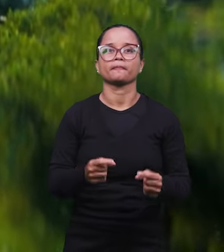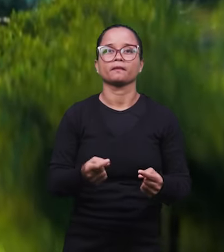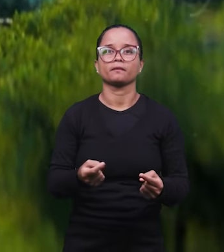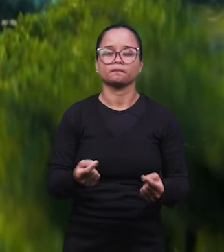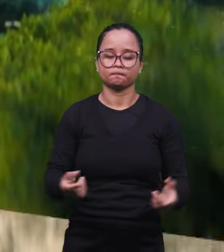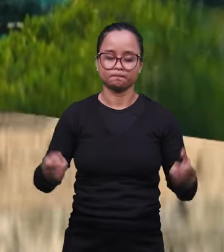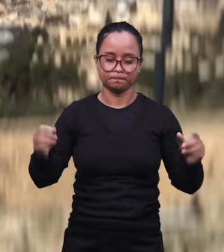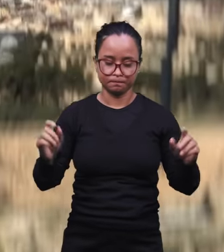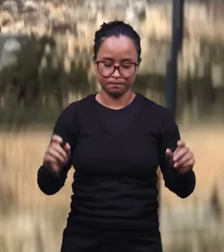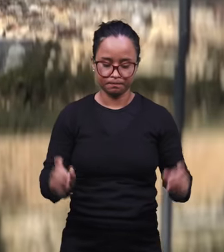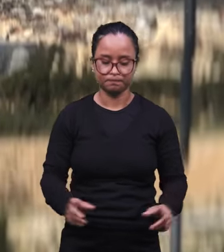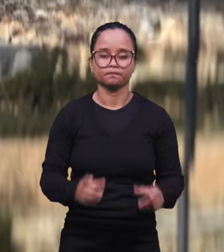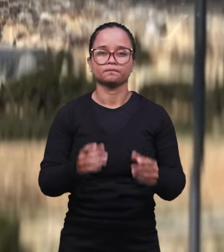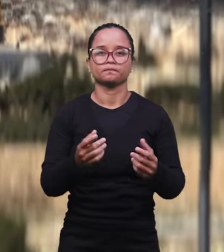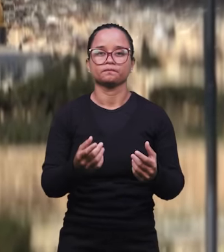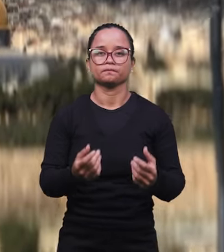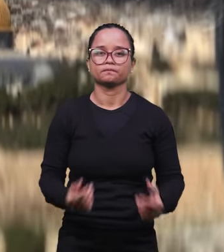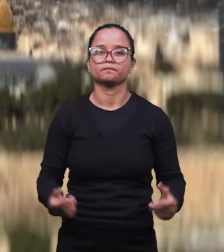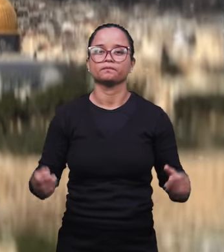Rei.